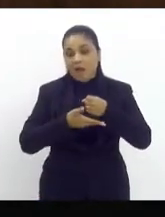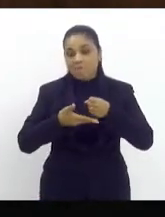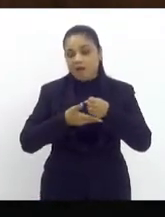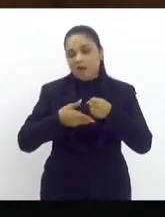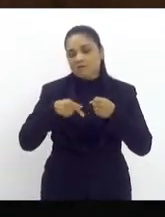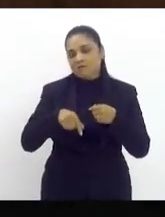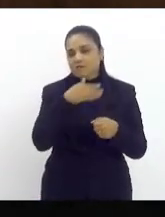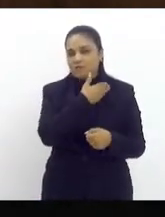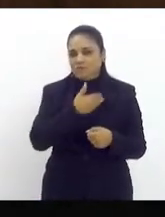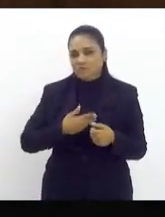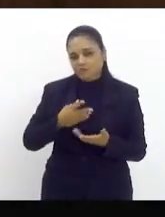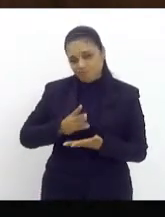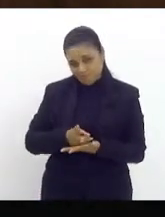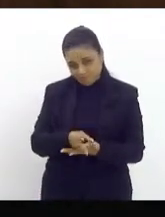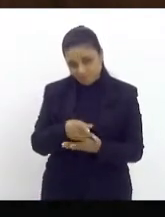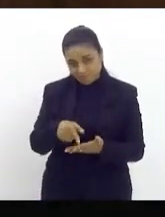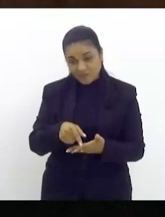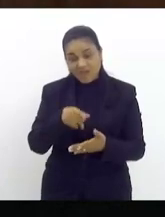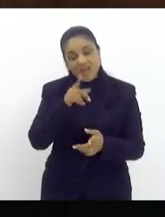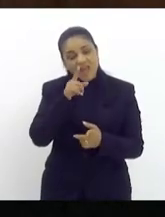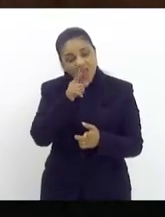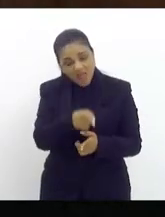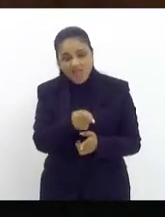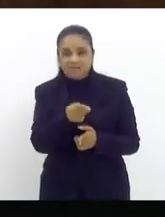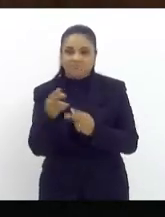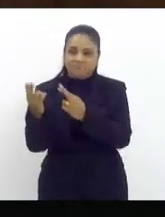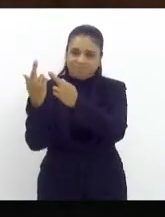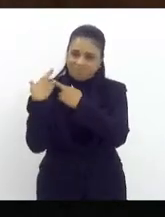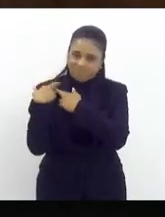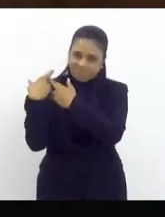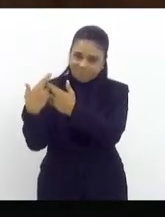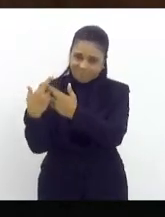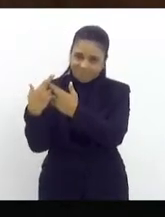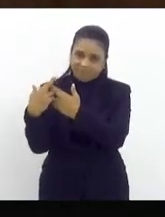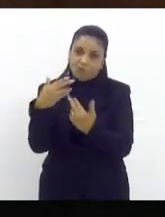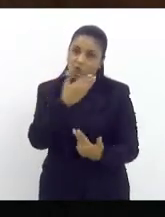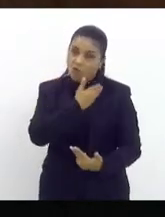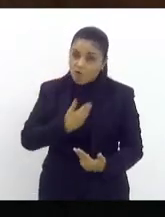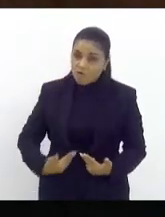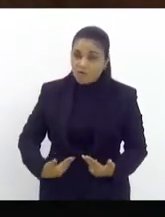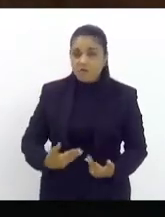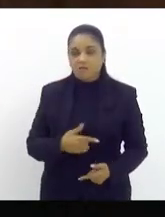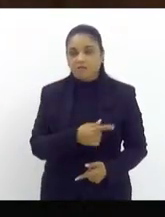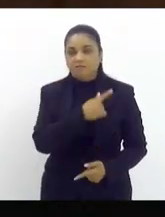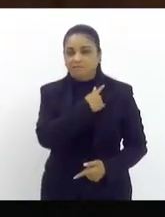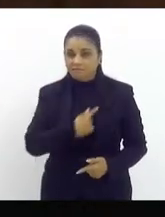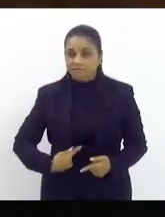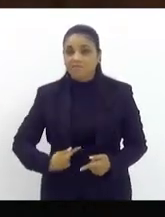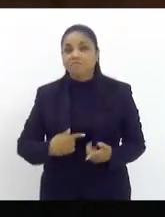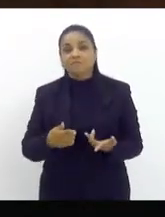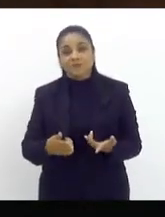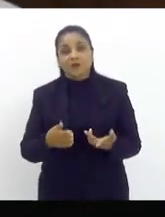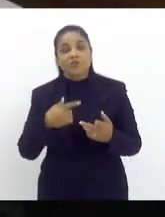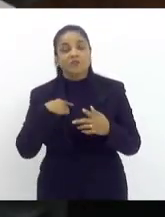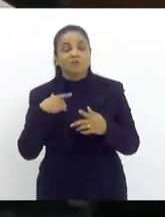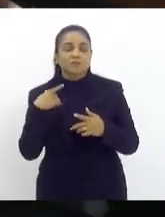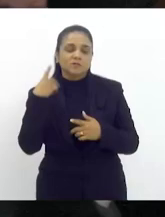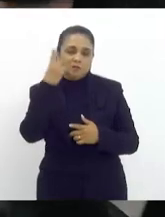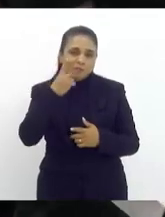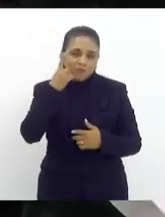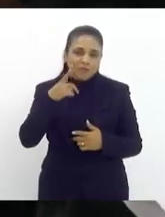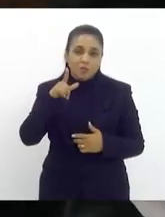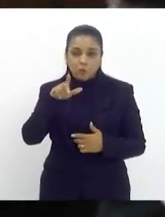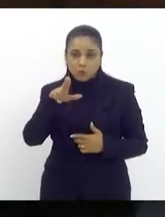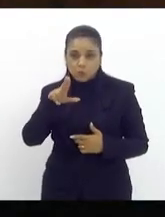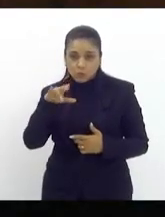existe. Exatamente, são eles os responsáveis. Por isso nós vamos estar aqui, deputada Lucinha, deputado Luiz Paulo, para defender a